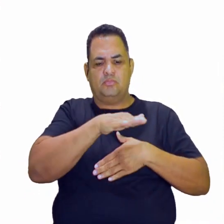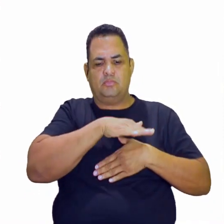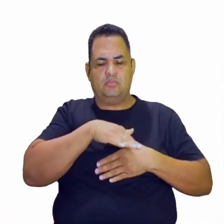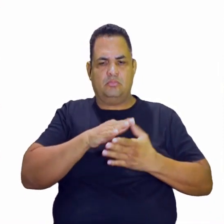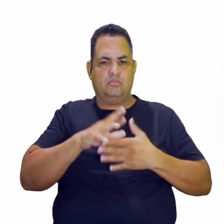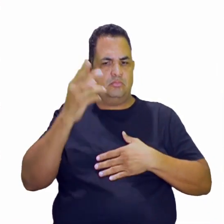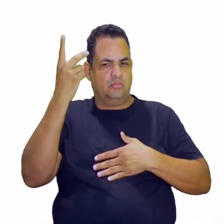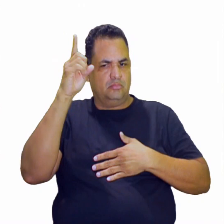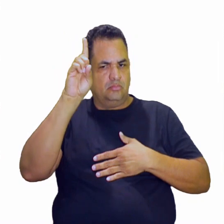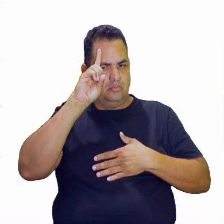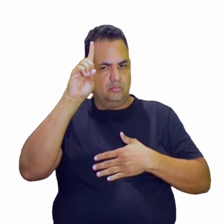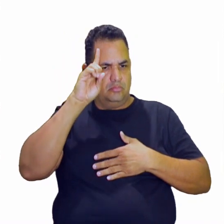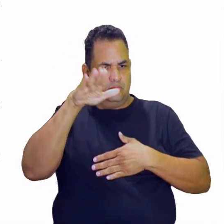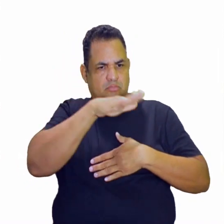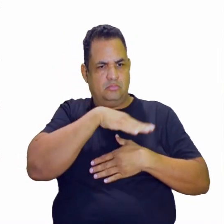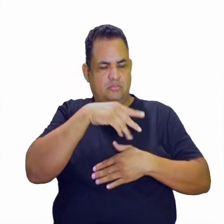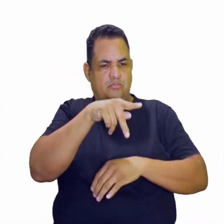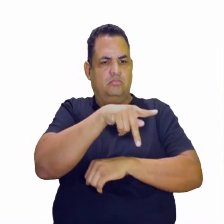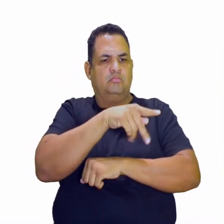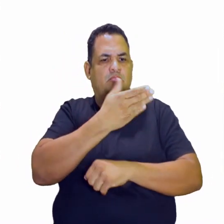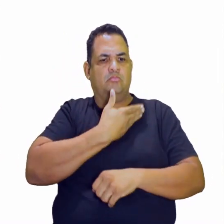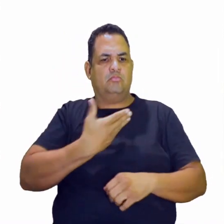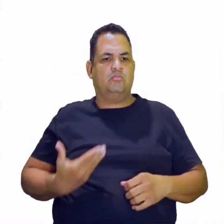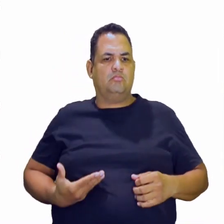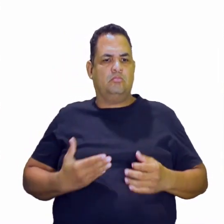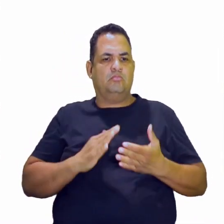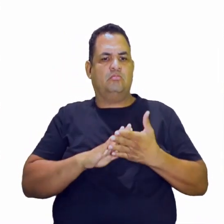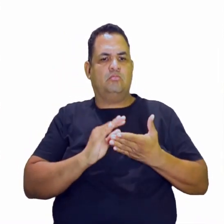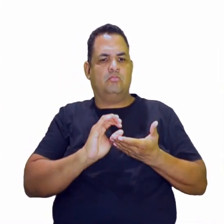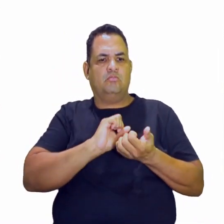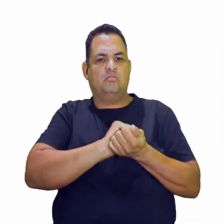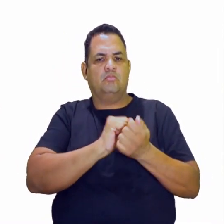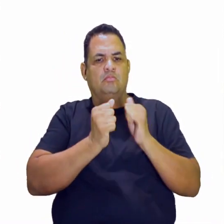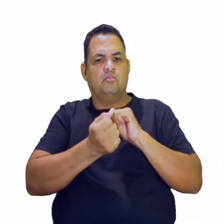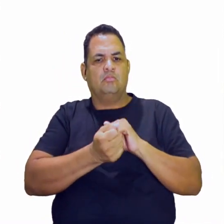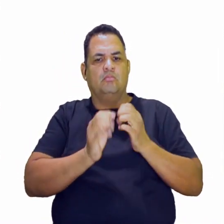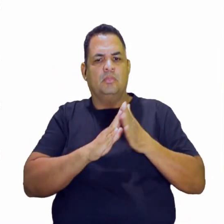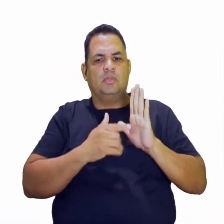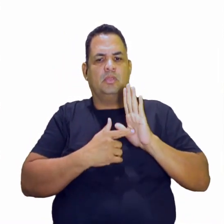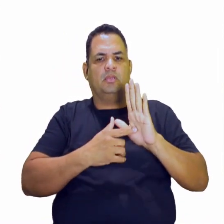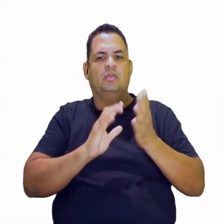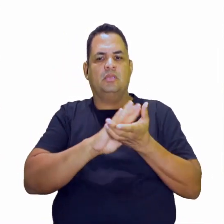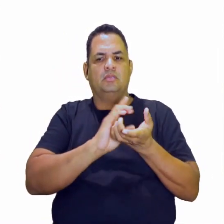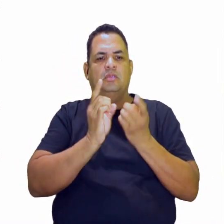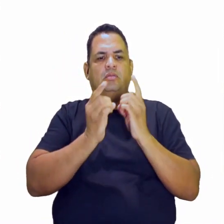públicos, improvisados, como expressão da dinâmica da vida urbana,